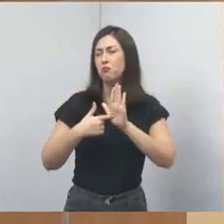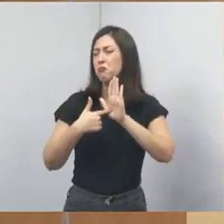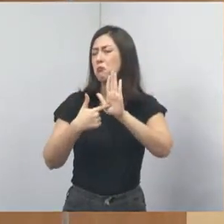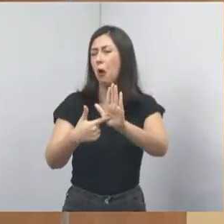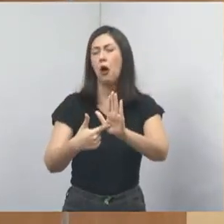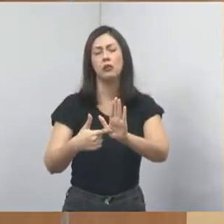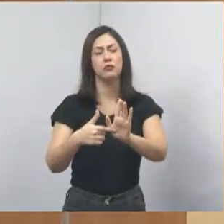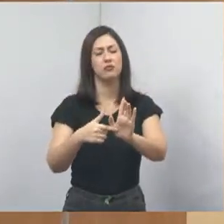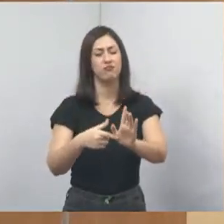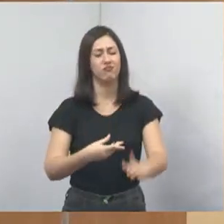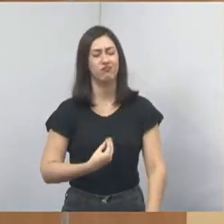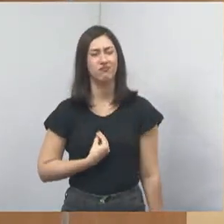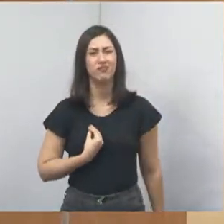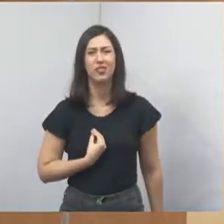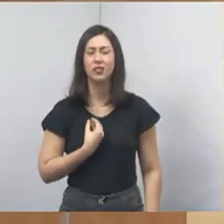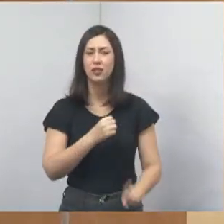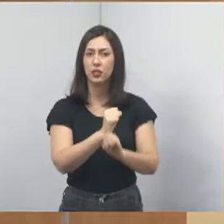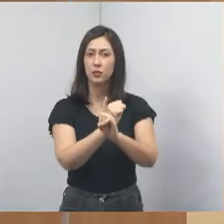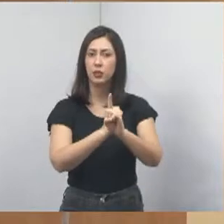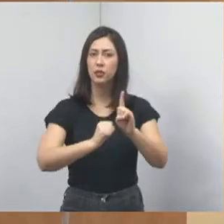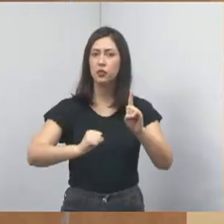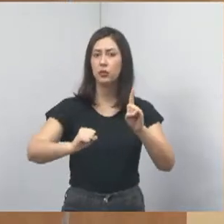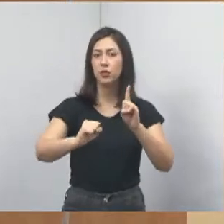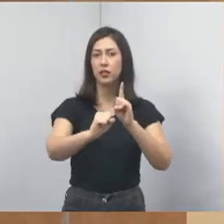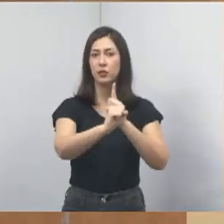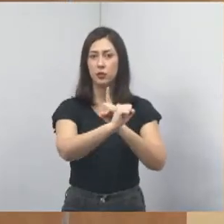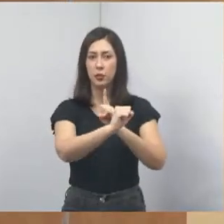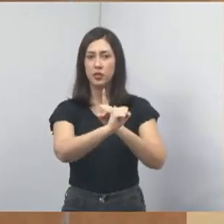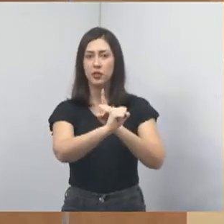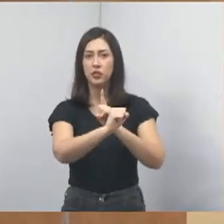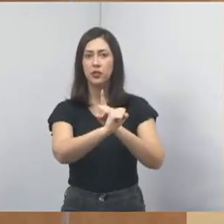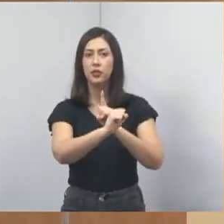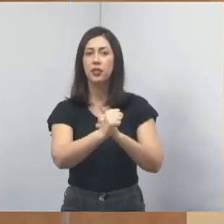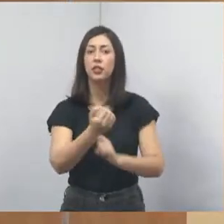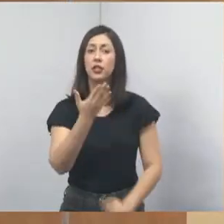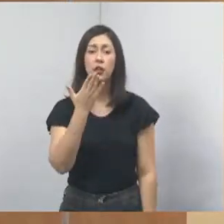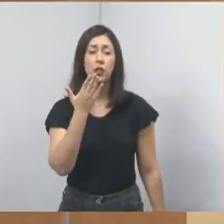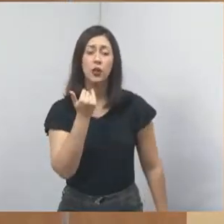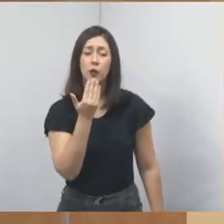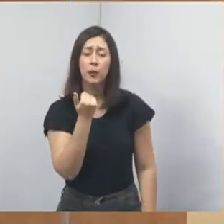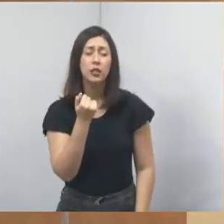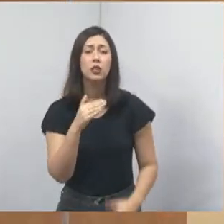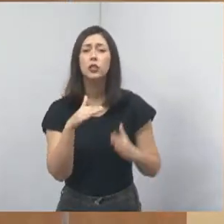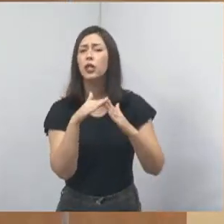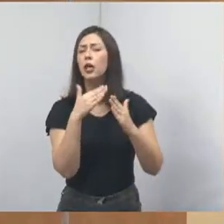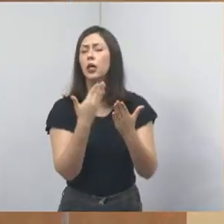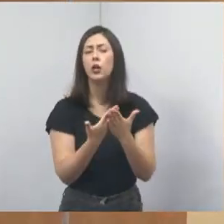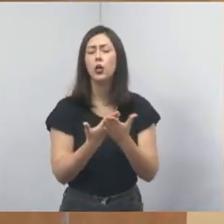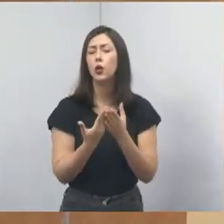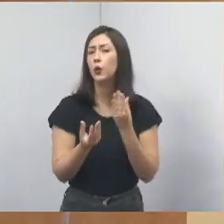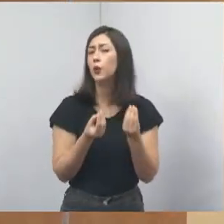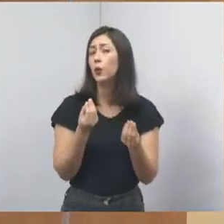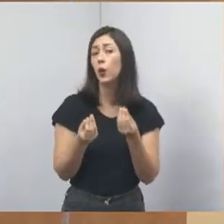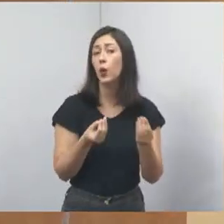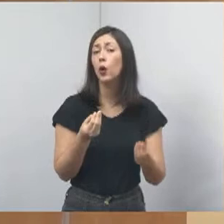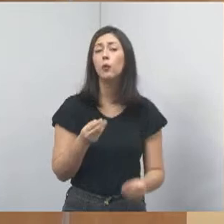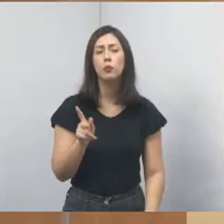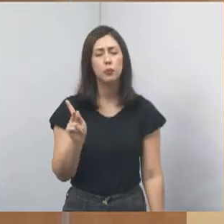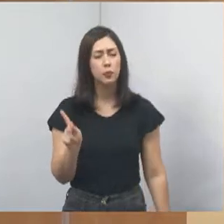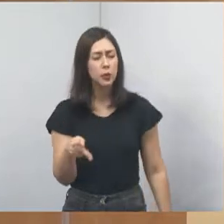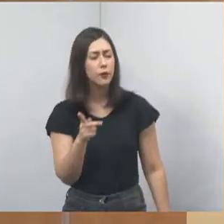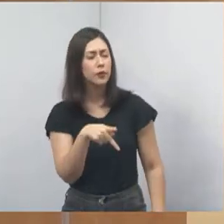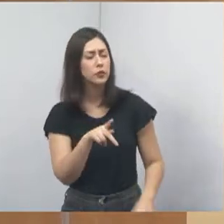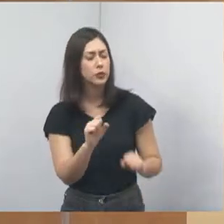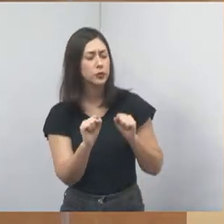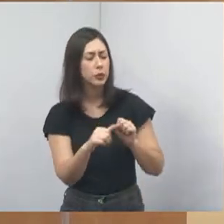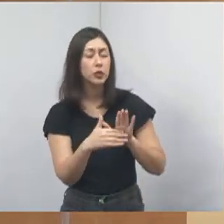social de maneira transversal. Podemos olhar como está a alimentação das escolas, isso pode ser feito pelos professores e